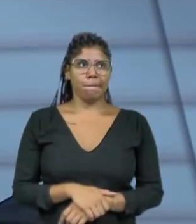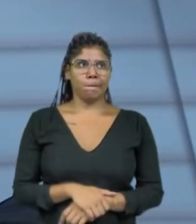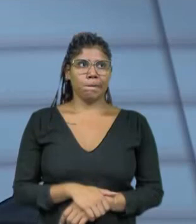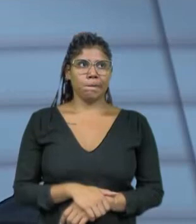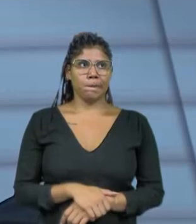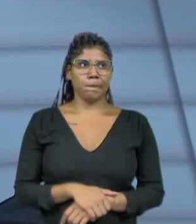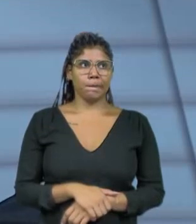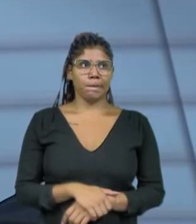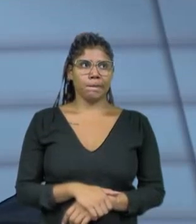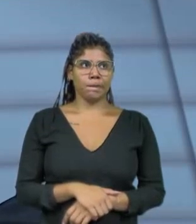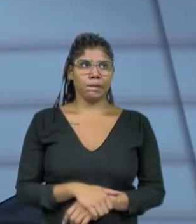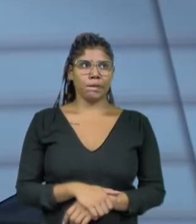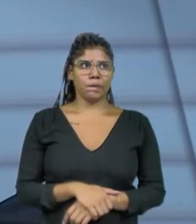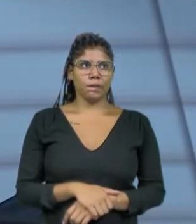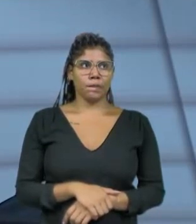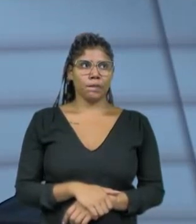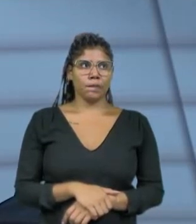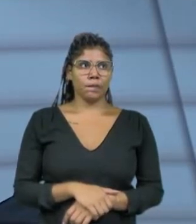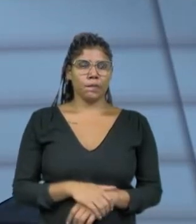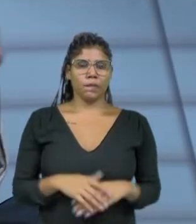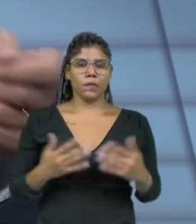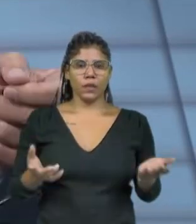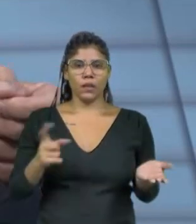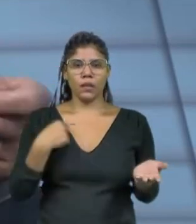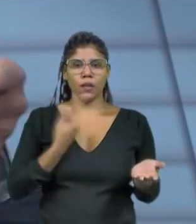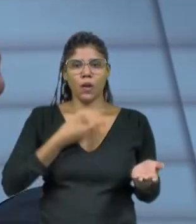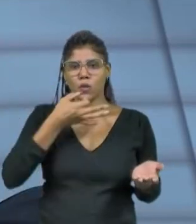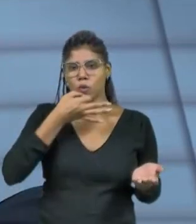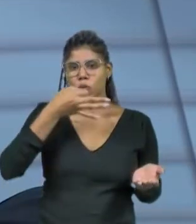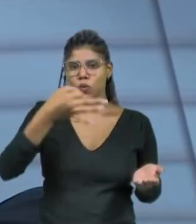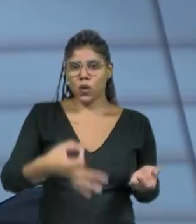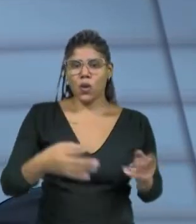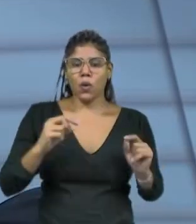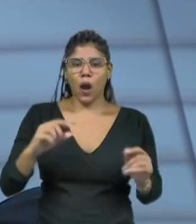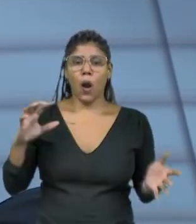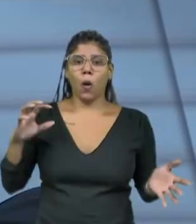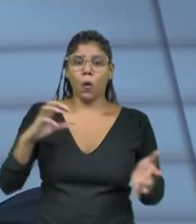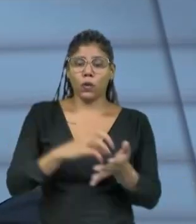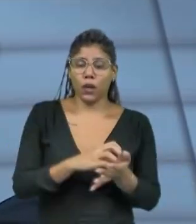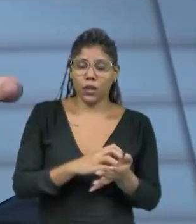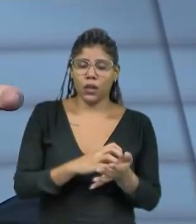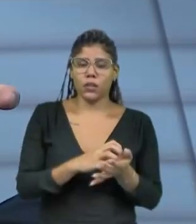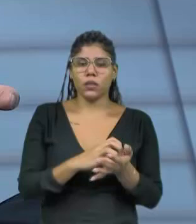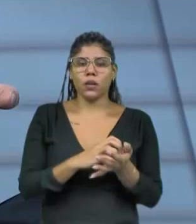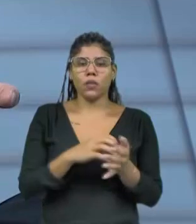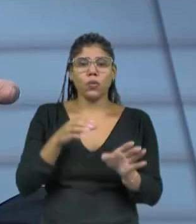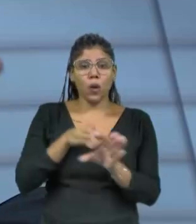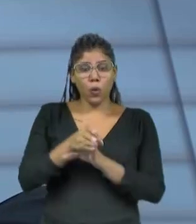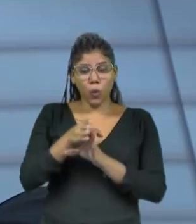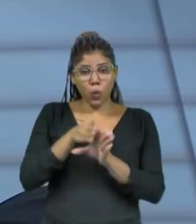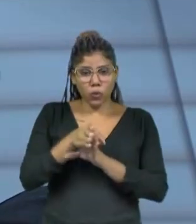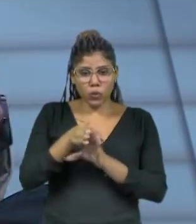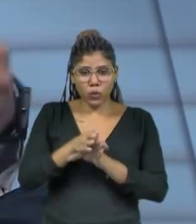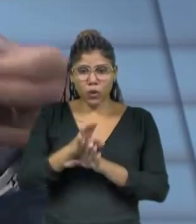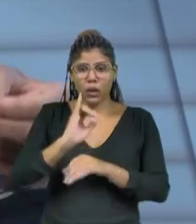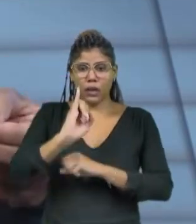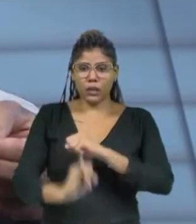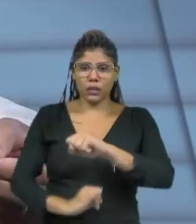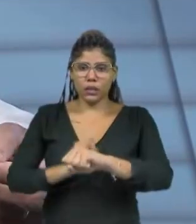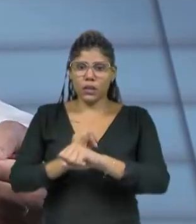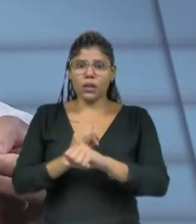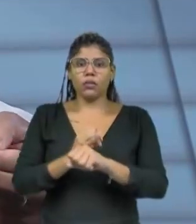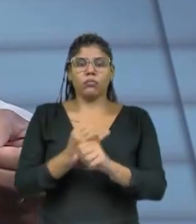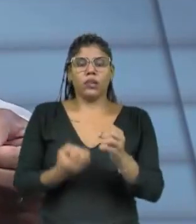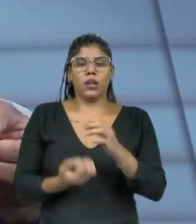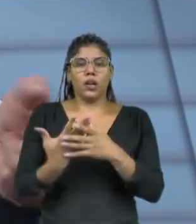Ainda no finalzinho, quando estávamos na CEPLAG, a gente sugeriu a contratação de uma consultoria internacional para fazer um plano de desenvolvemento